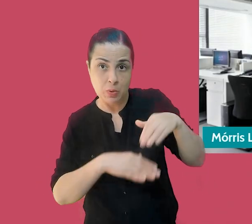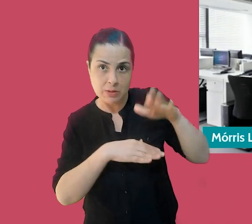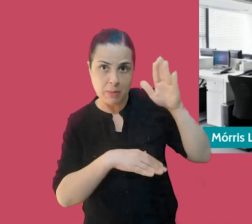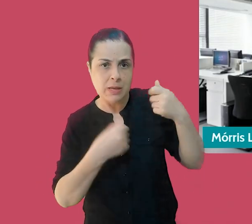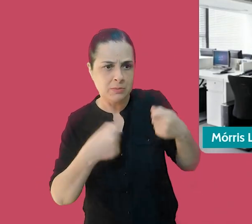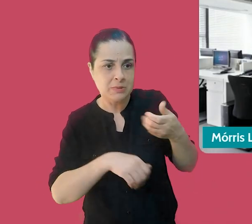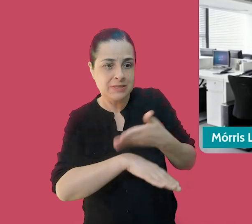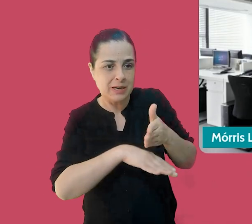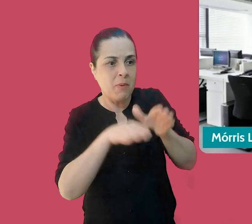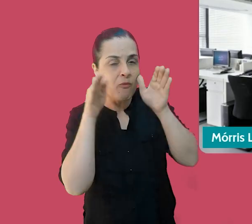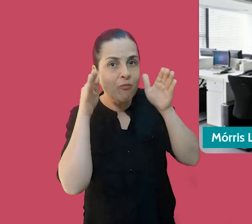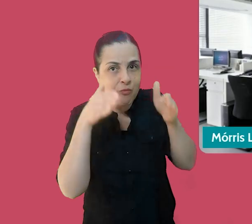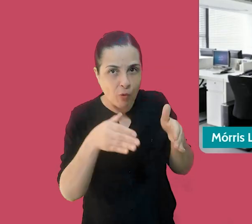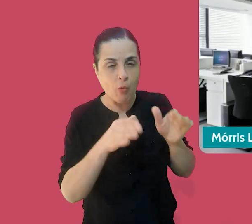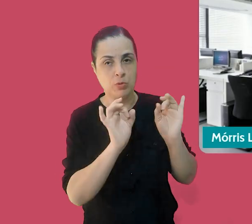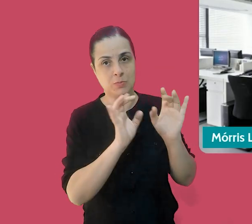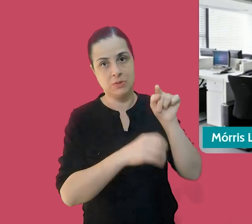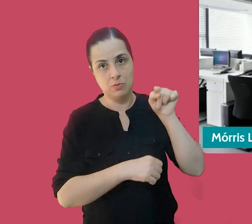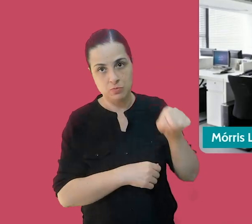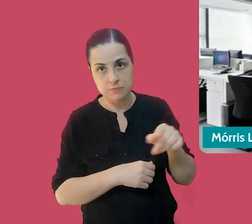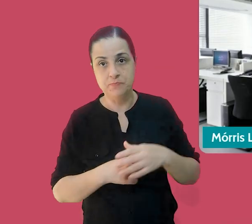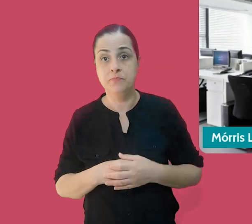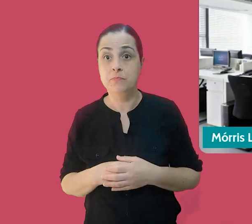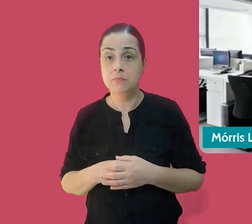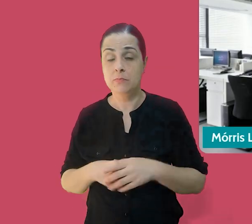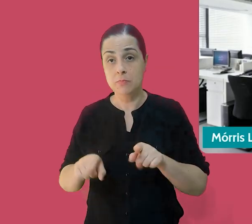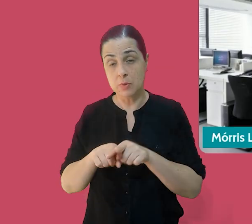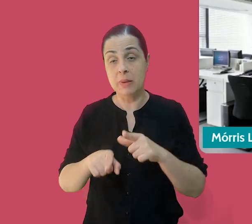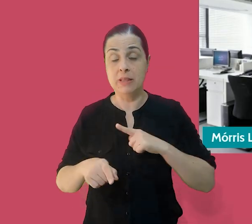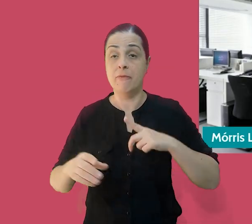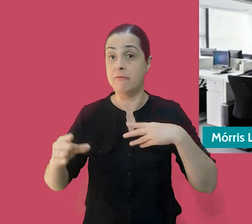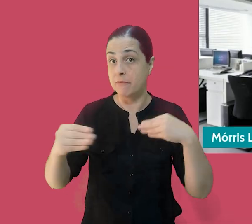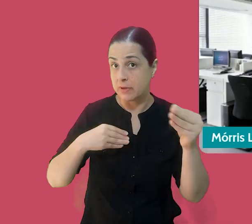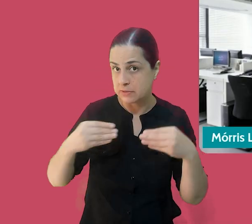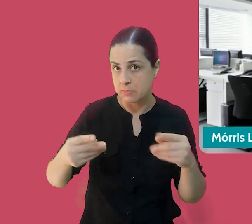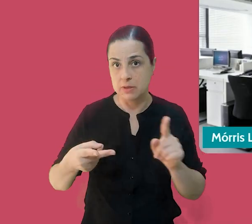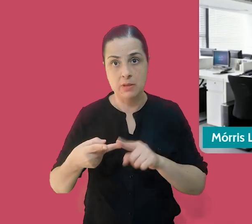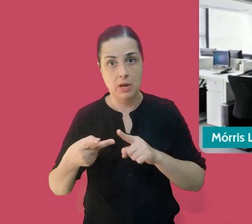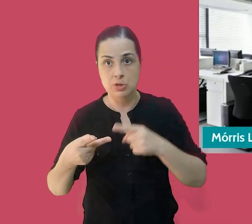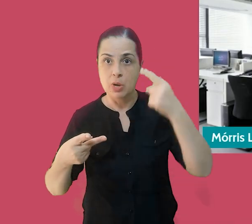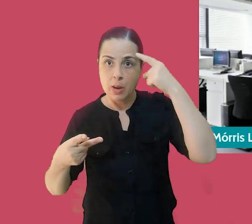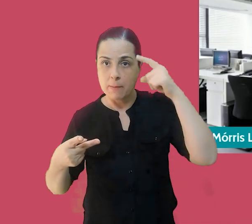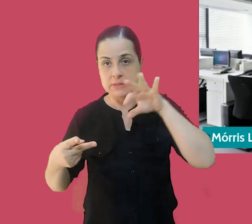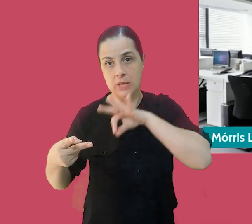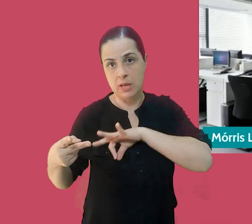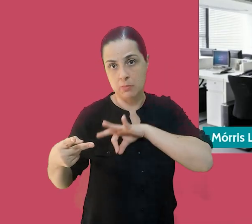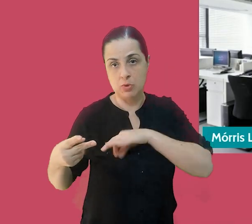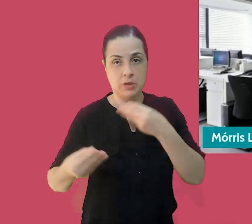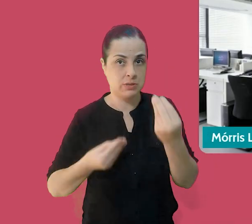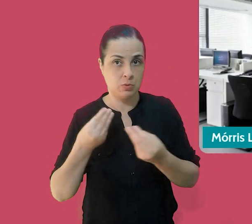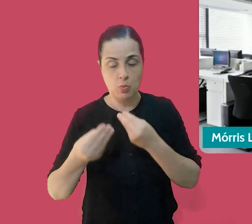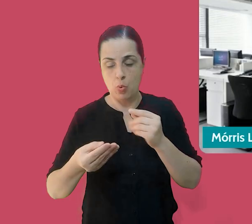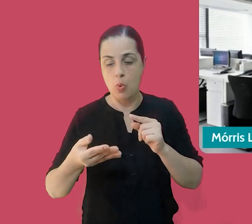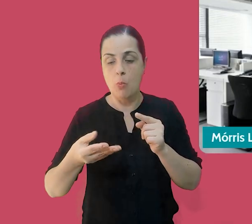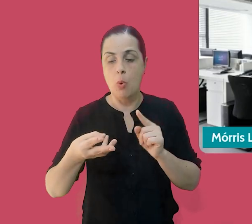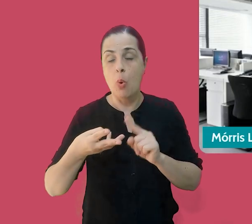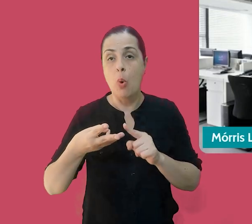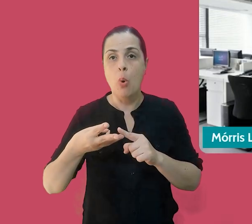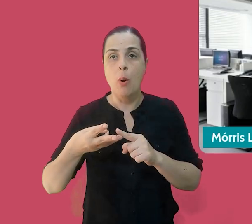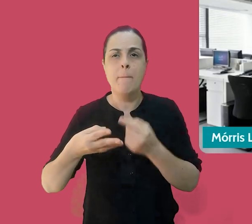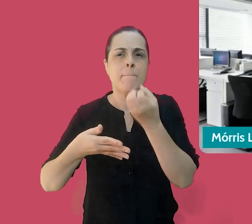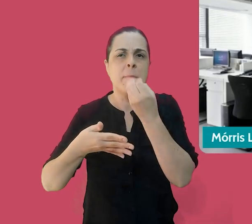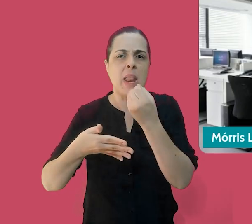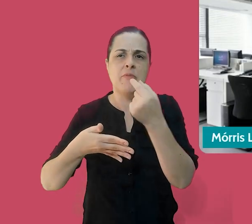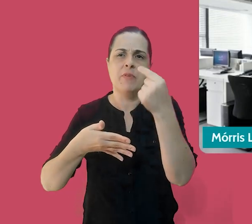e aí flexibilidade, remuneração, integração, benefícios, plano de carreira,